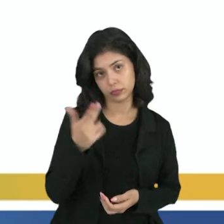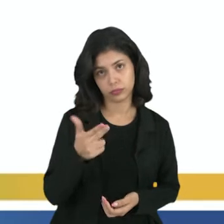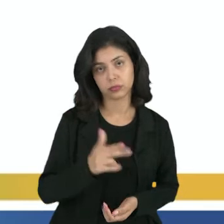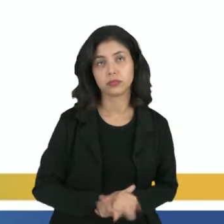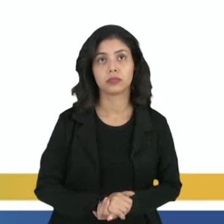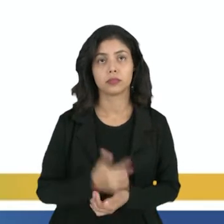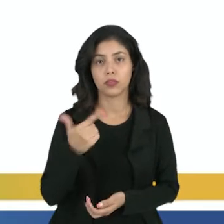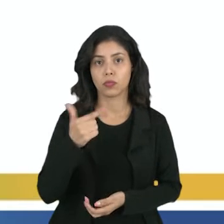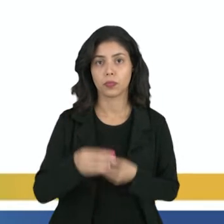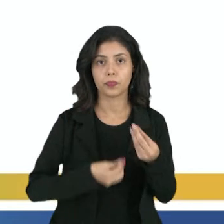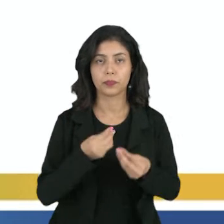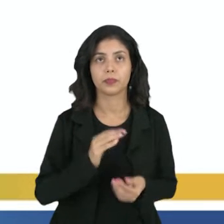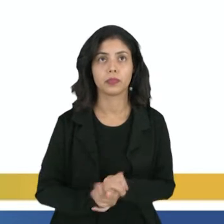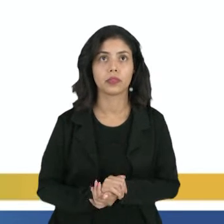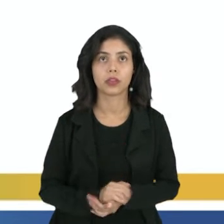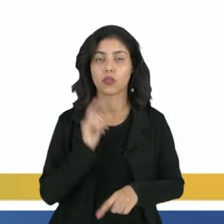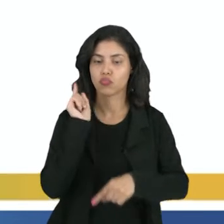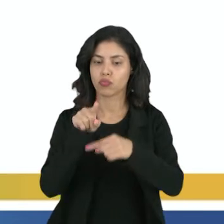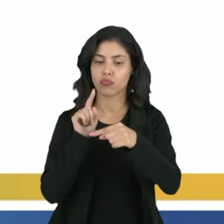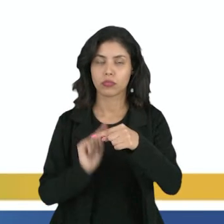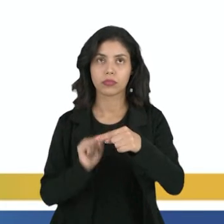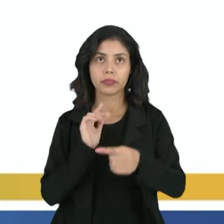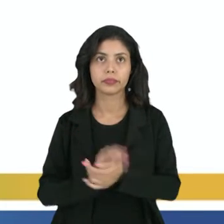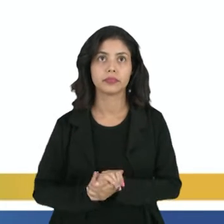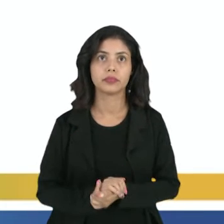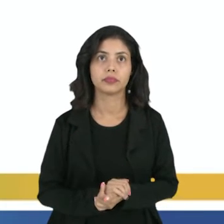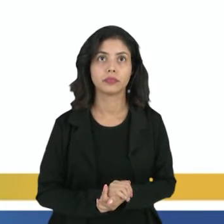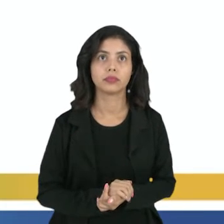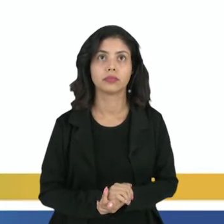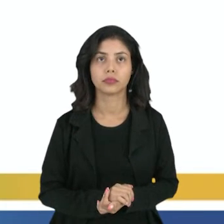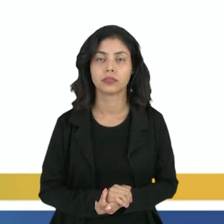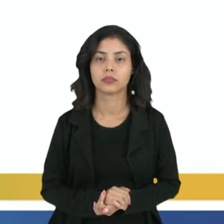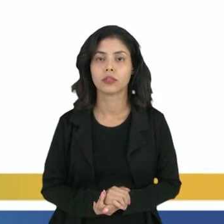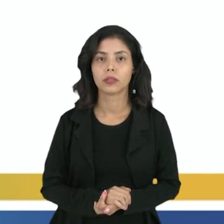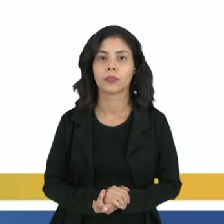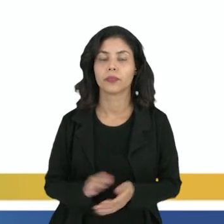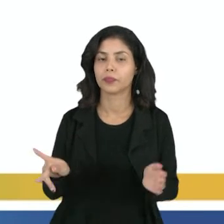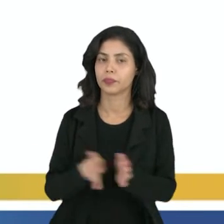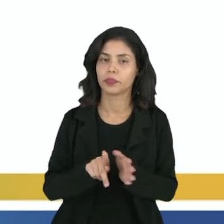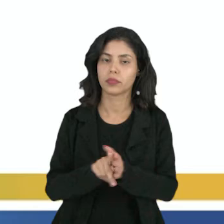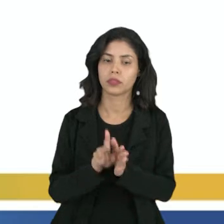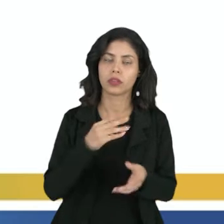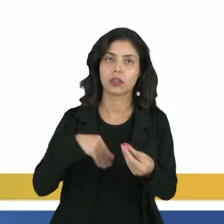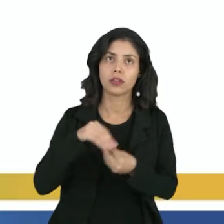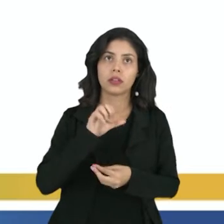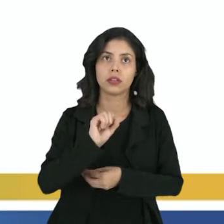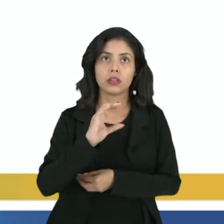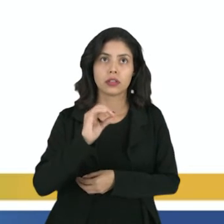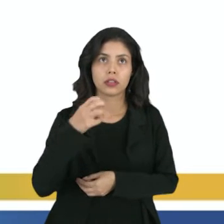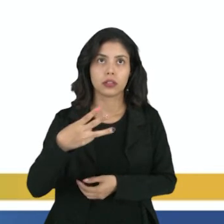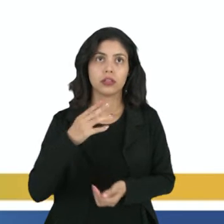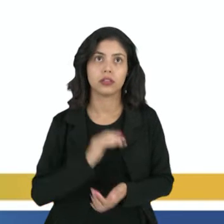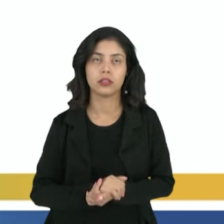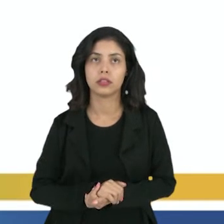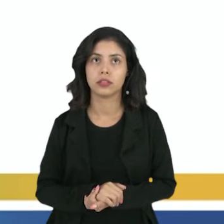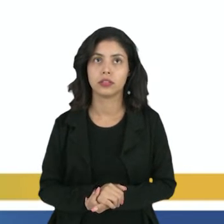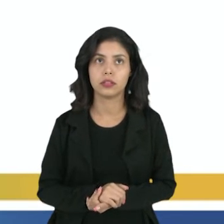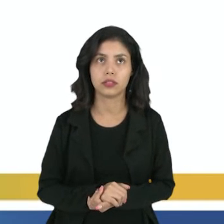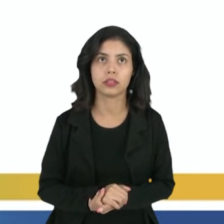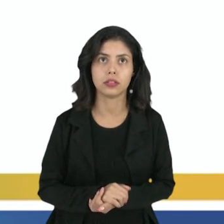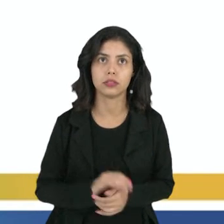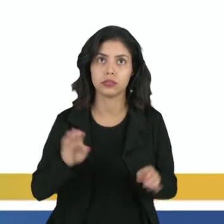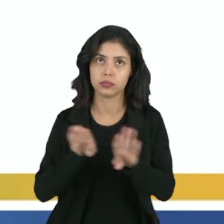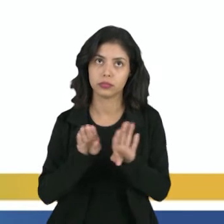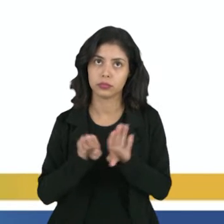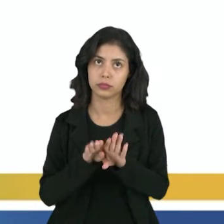aqui, ok? Dividido pela concentração dos reagentes. SO3, coeficiente aqui é